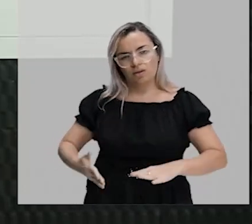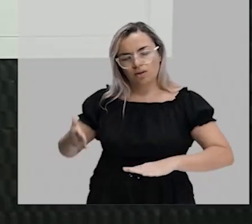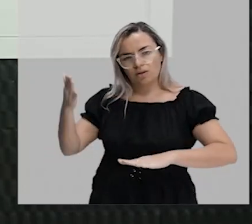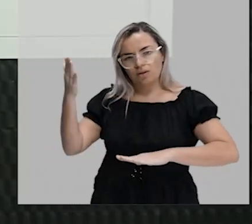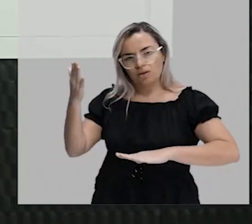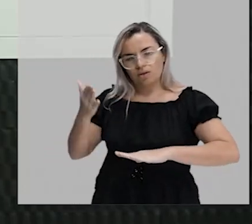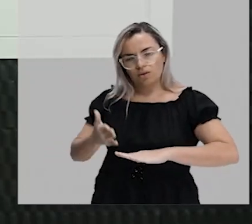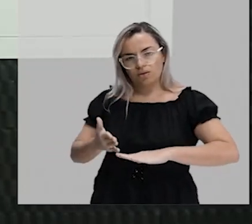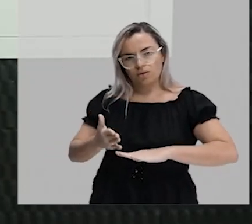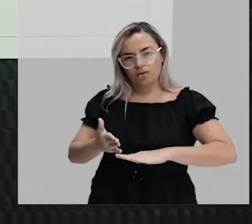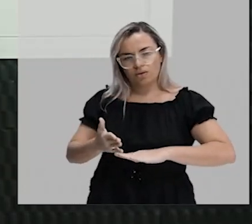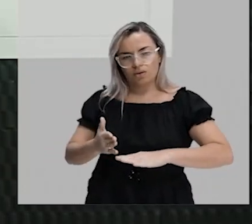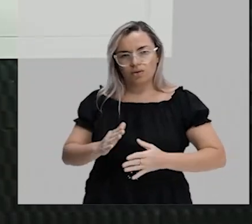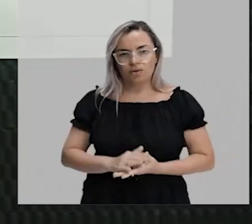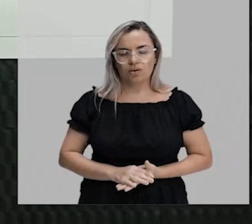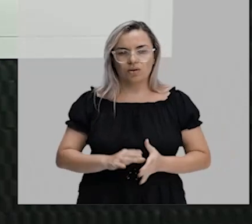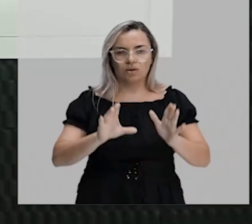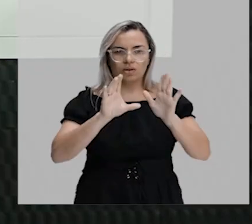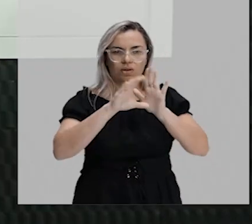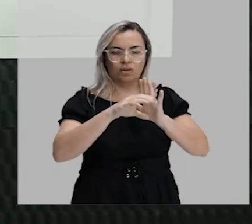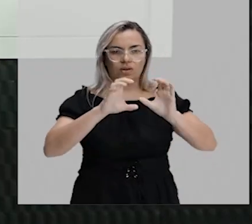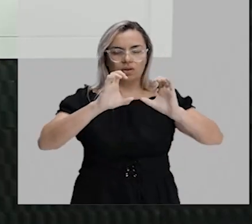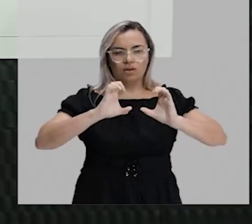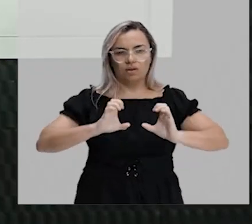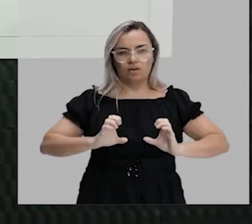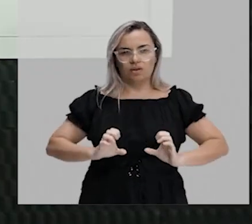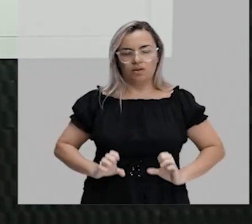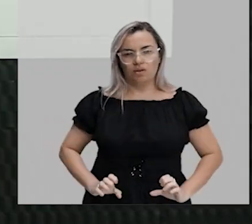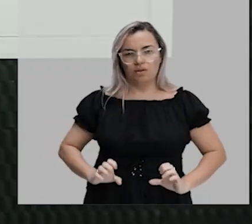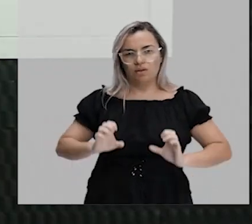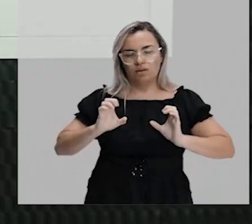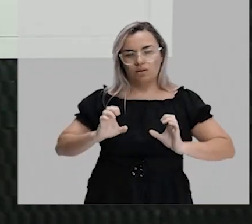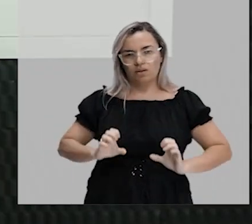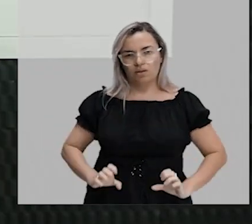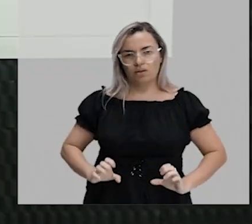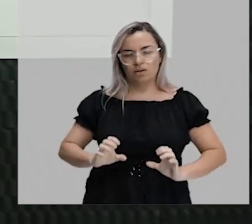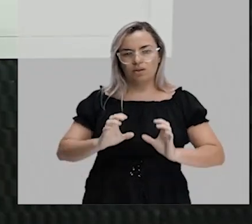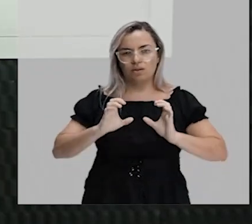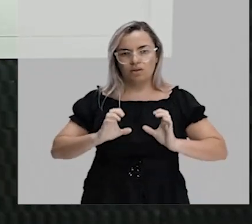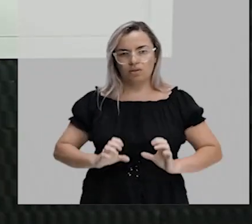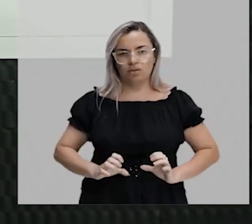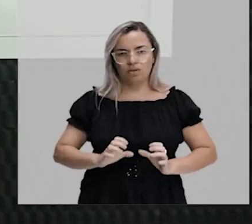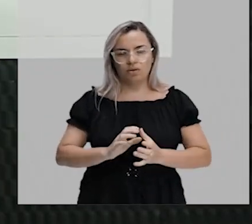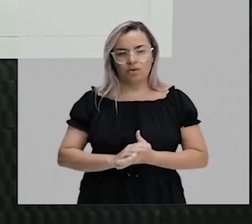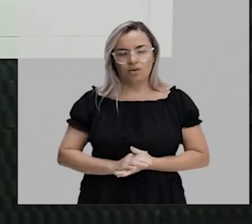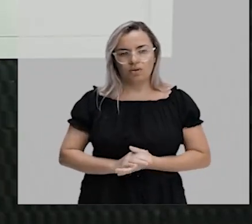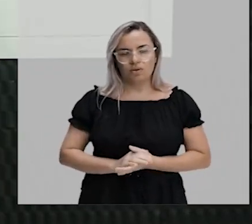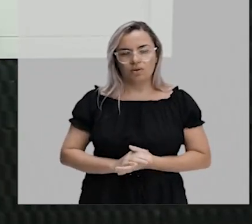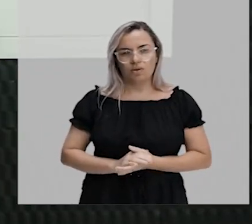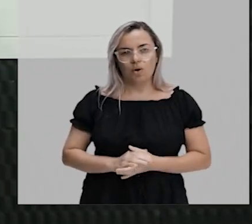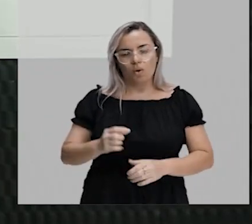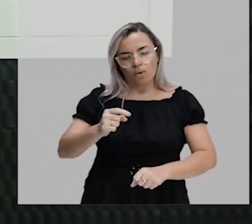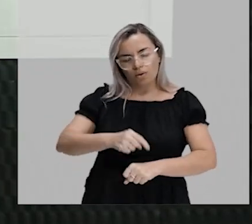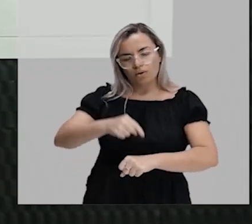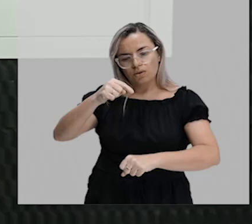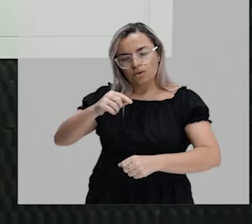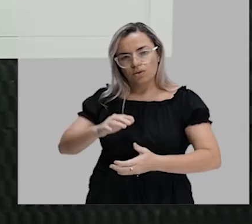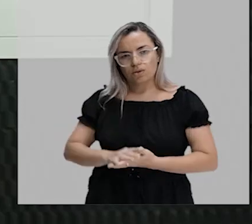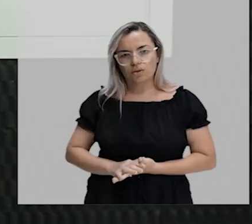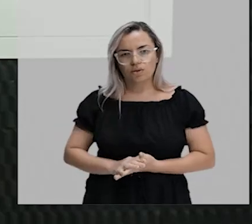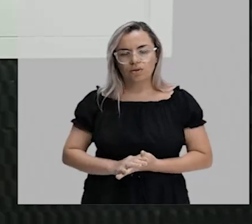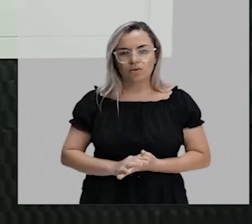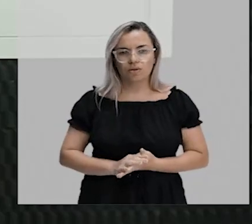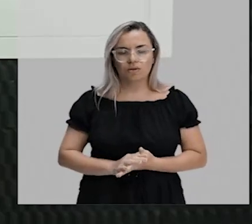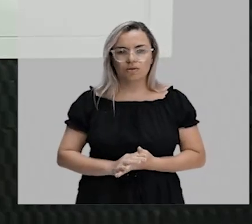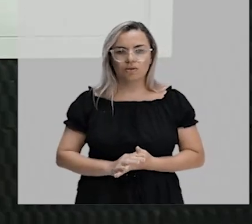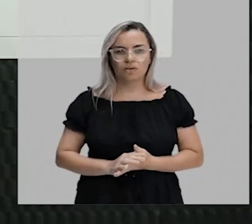traz um conceito de ética que a primeira instância se torna circunstancial, ou seja, um momento vai definindo a